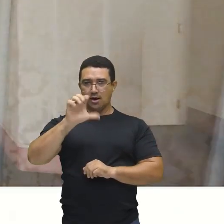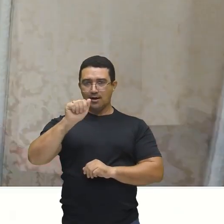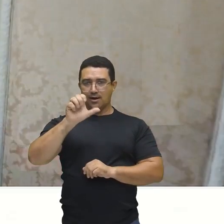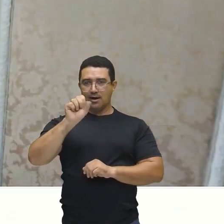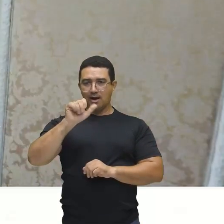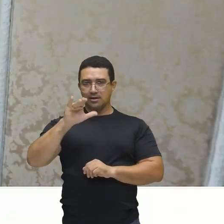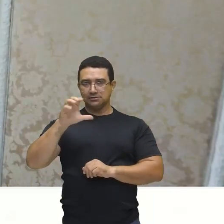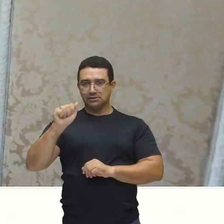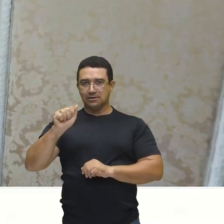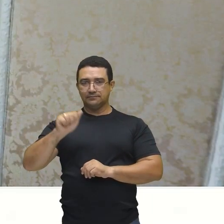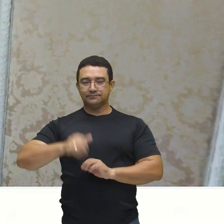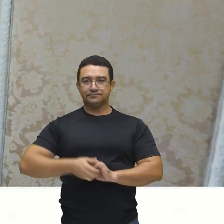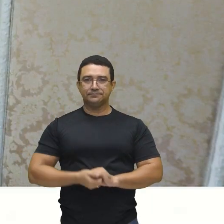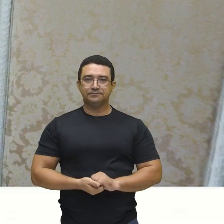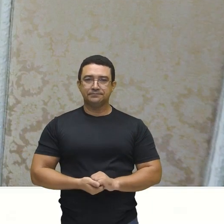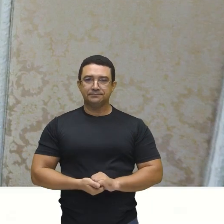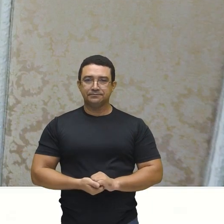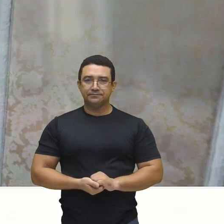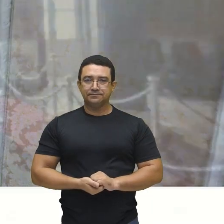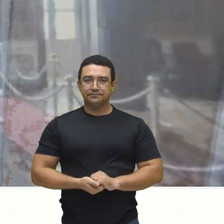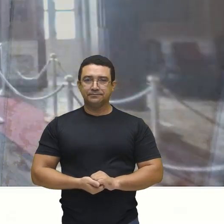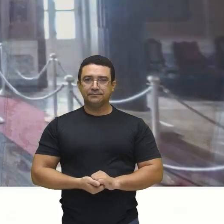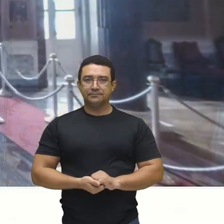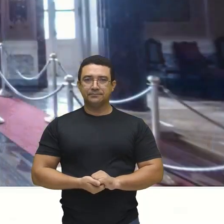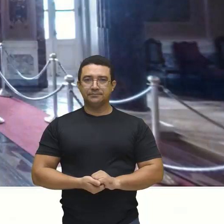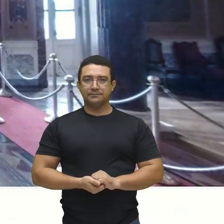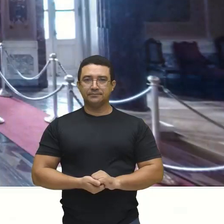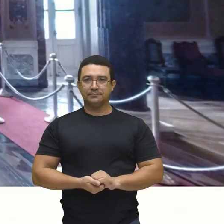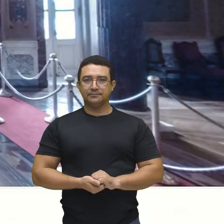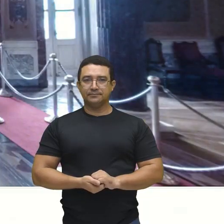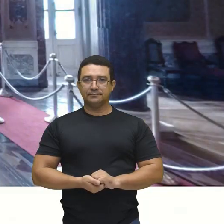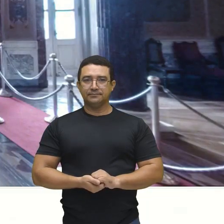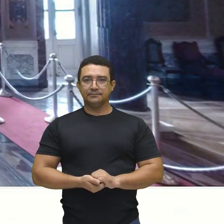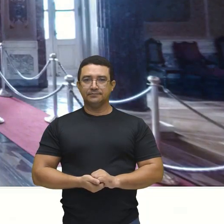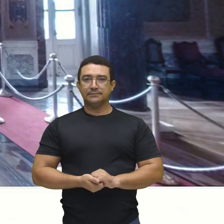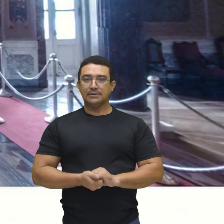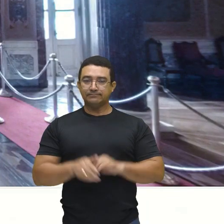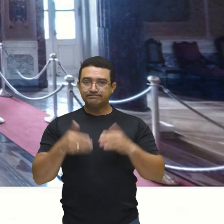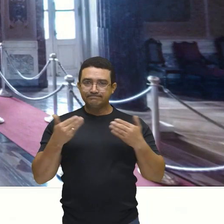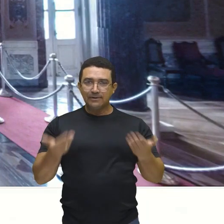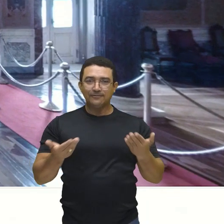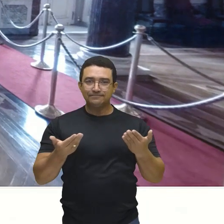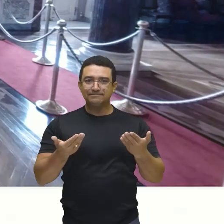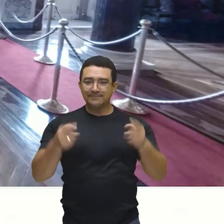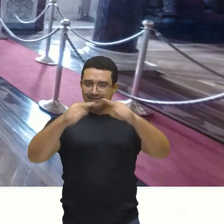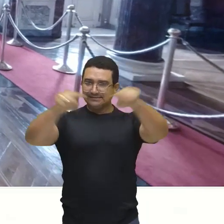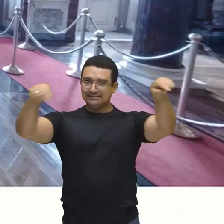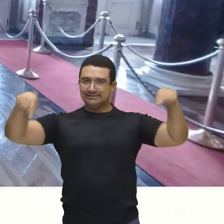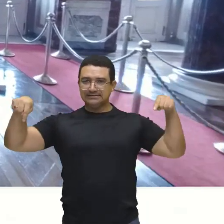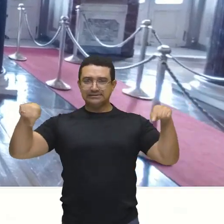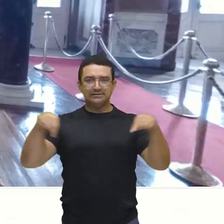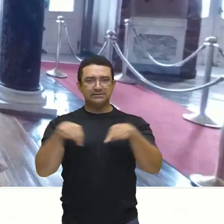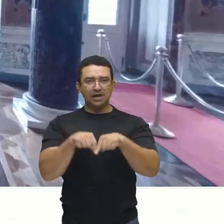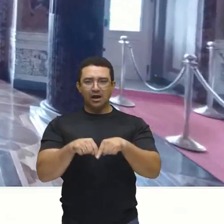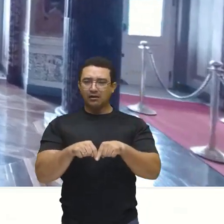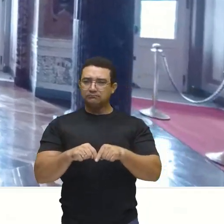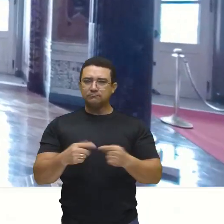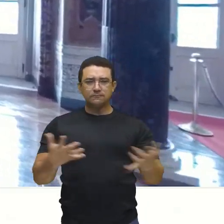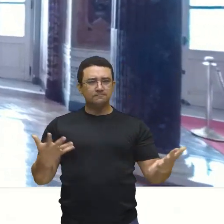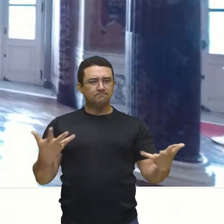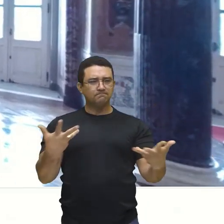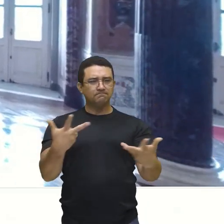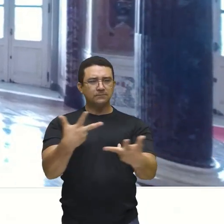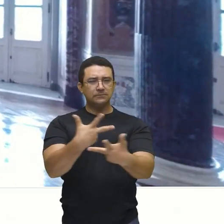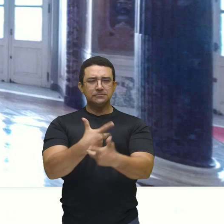lá. Mais uma vez, eu quero levar vocês aqui. Muito bem. Olha esse espetáculo desse